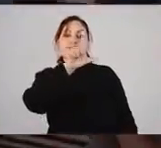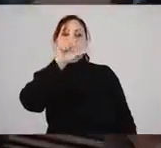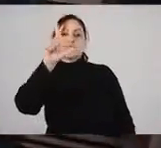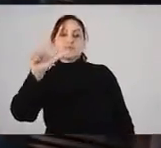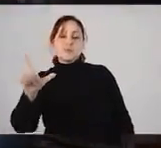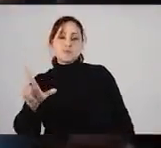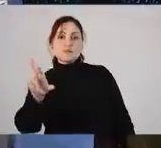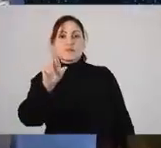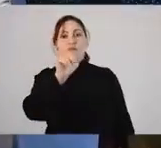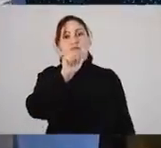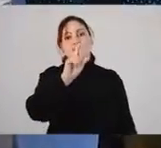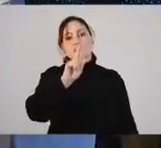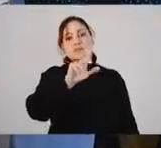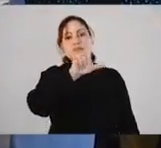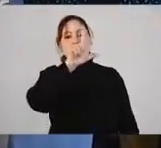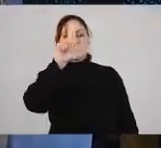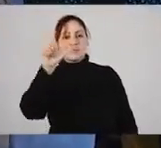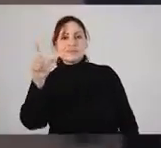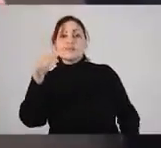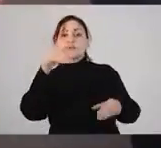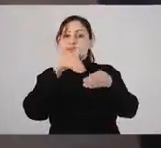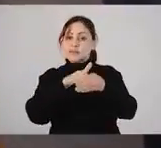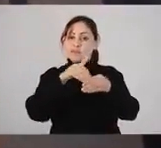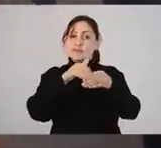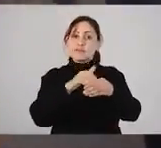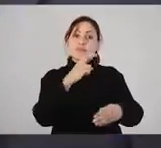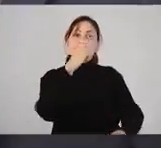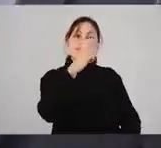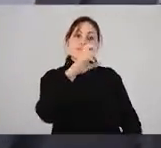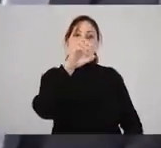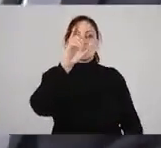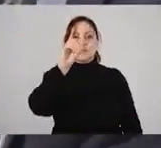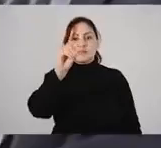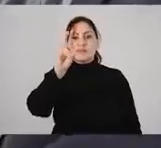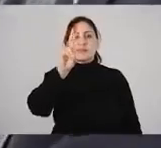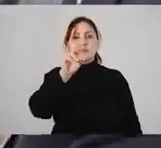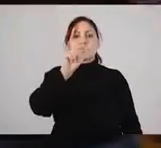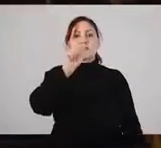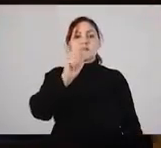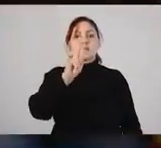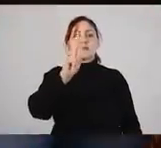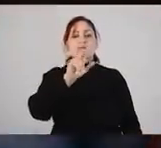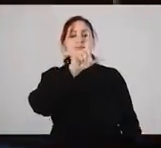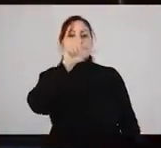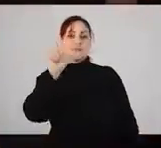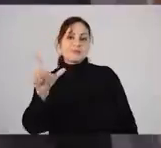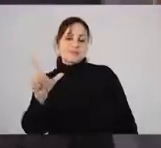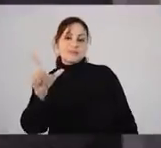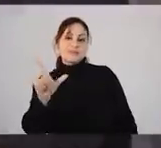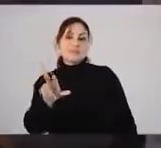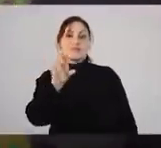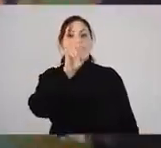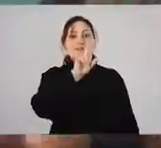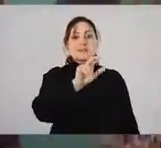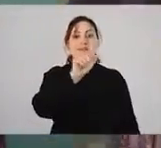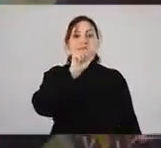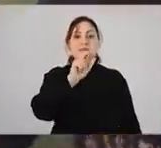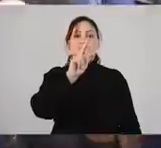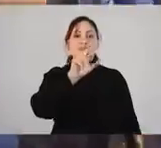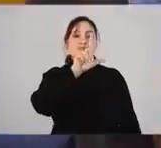Raul, Raul, vote 50, Raul Marcelo.